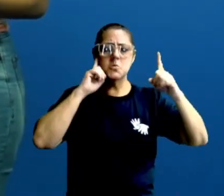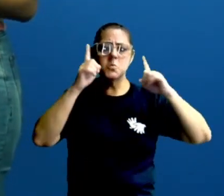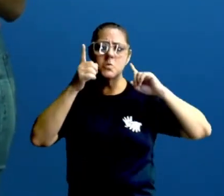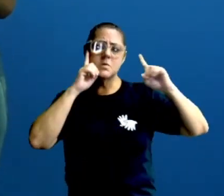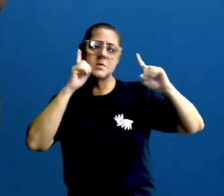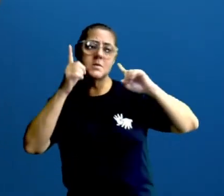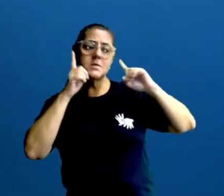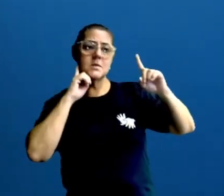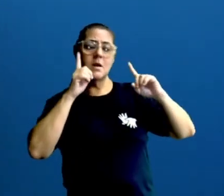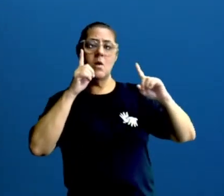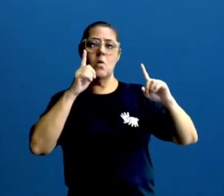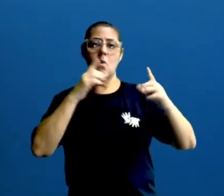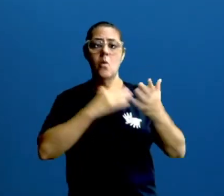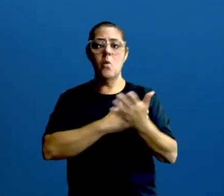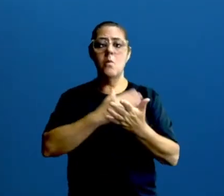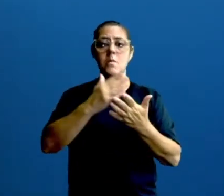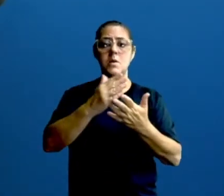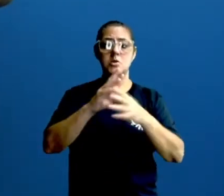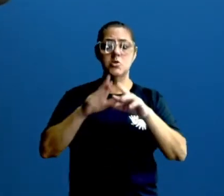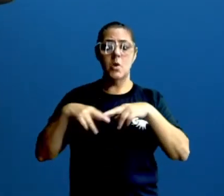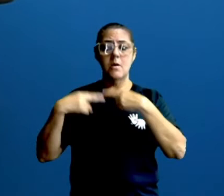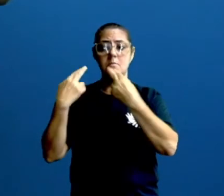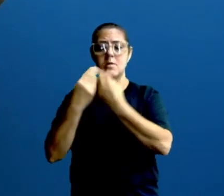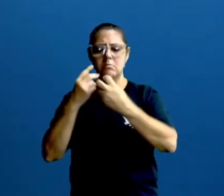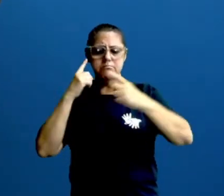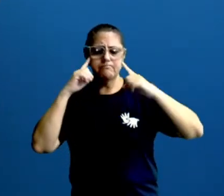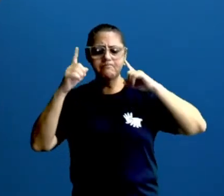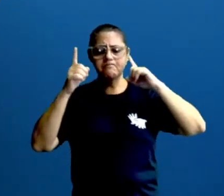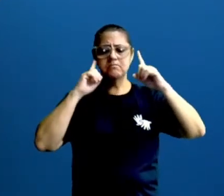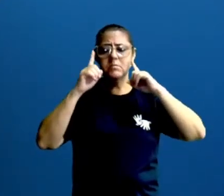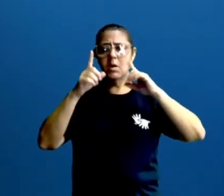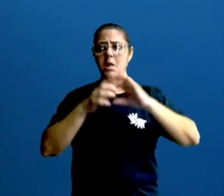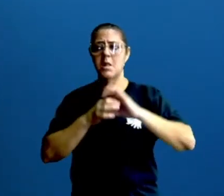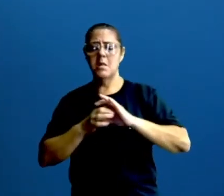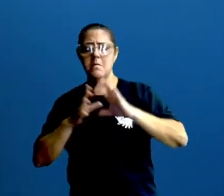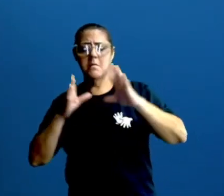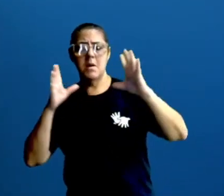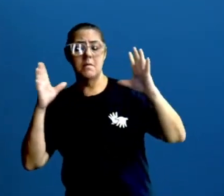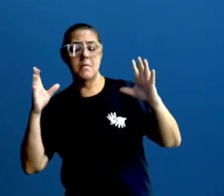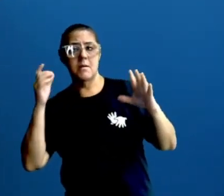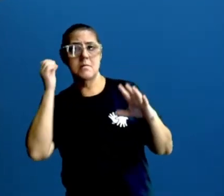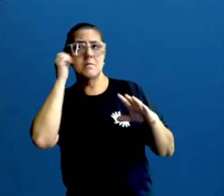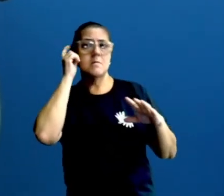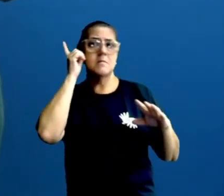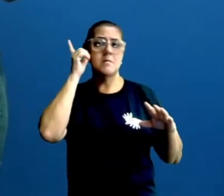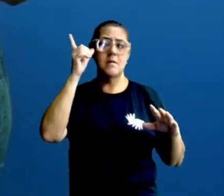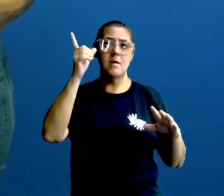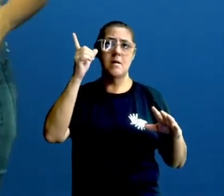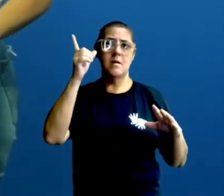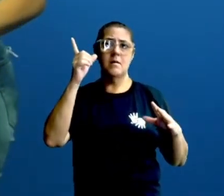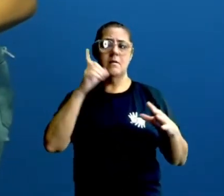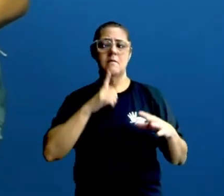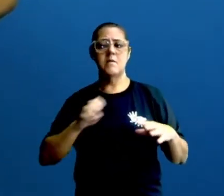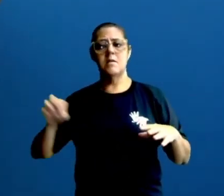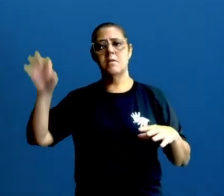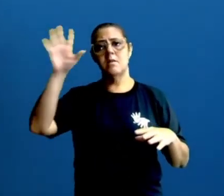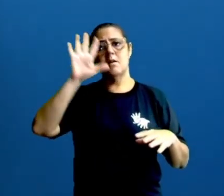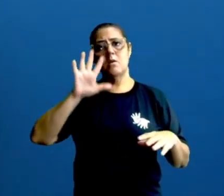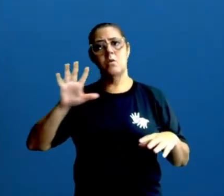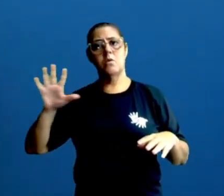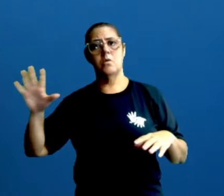ou seja, a partir dali, essas ideias de liberdade ou essas ideias que vinham da